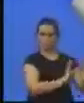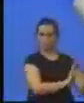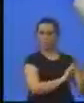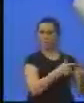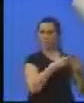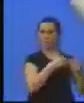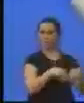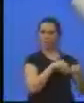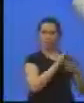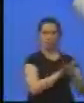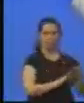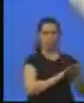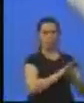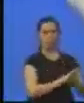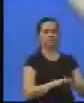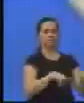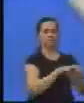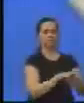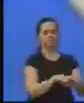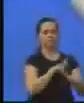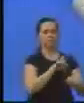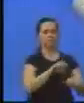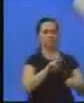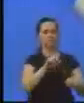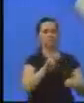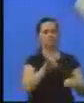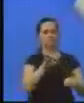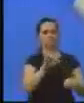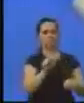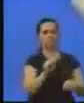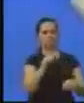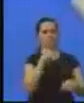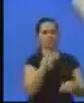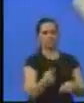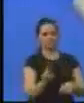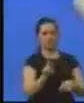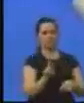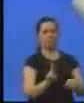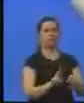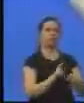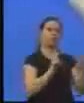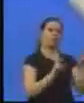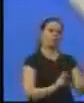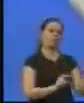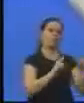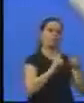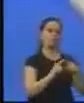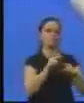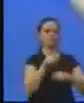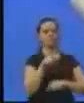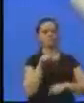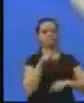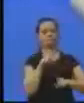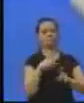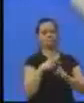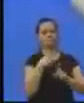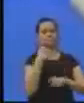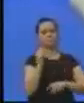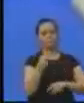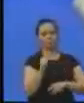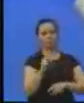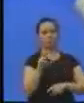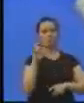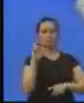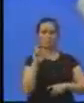não corre risco. Aí vamos fazer a derivada de U. 5x mais 8, derivada. Deriva 5x mais 8 dá